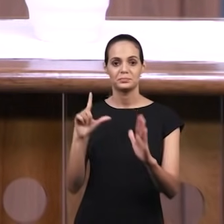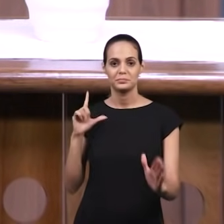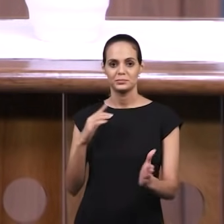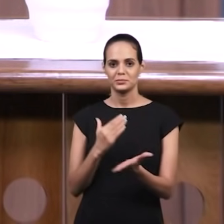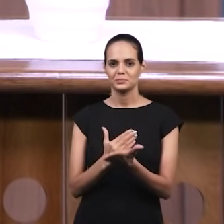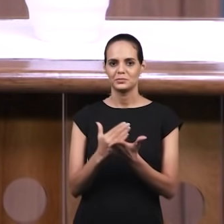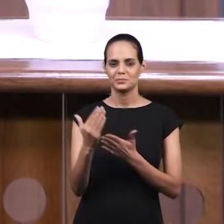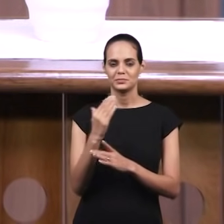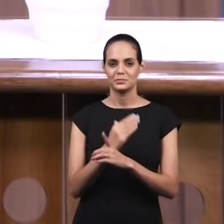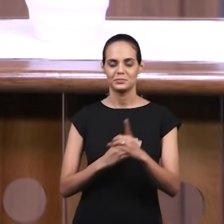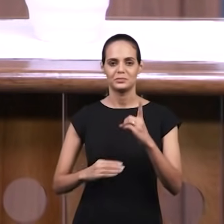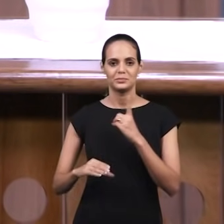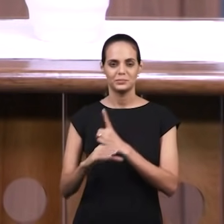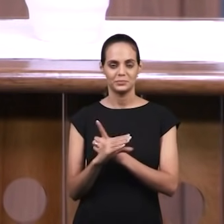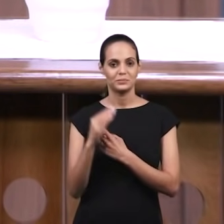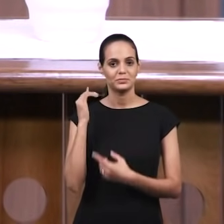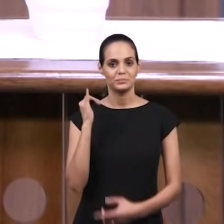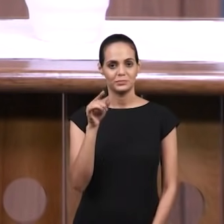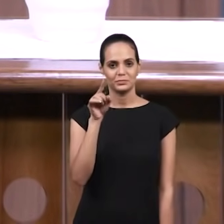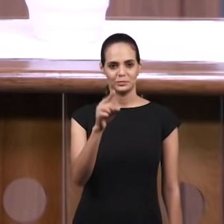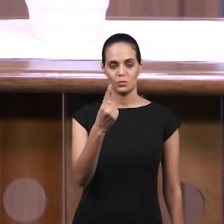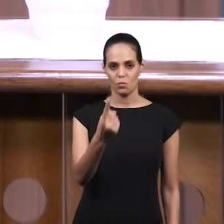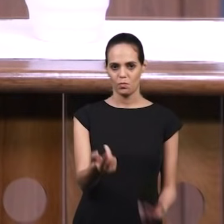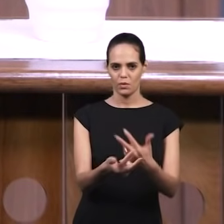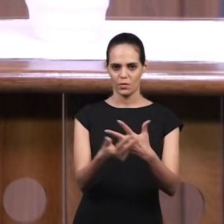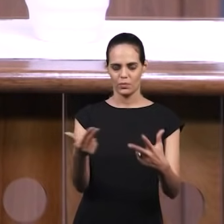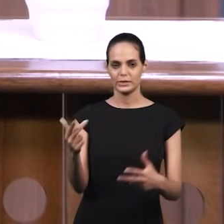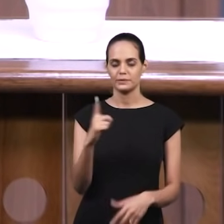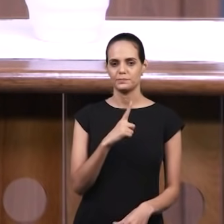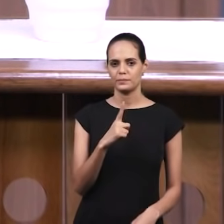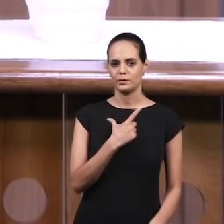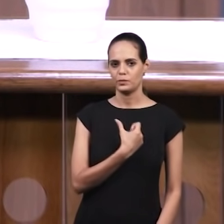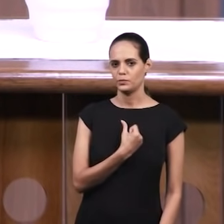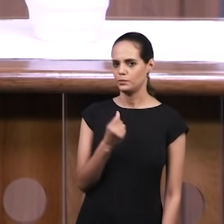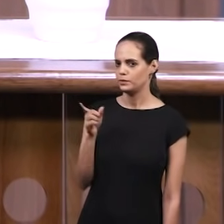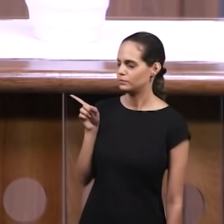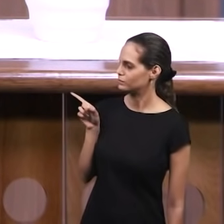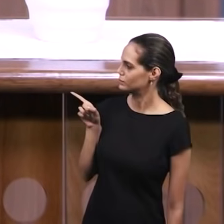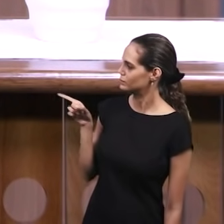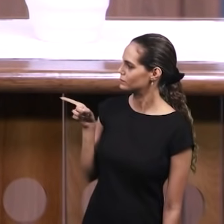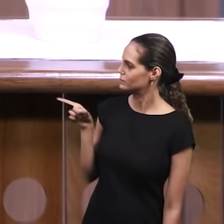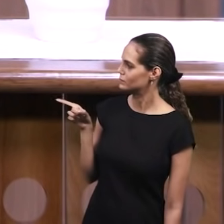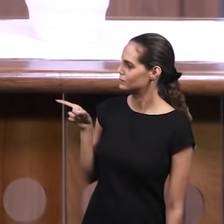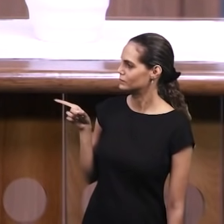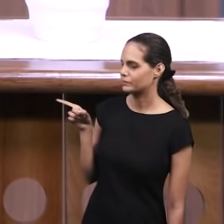este culto, eu quero te dizer uma coisa. Está aparecendo aqui na tela um número,